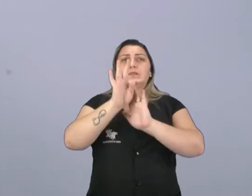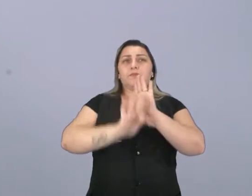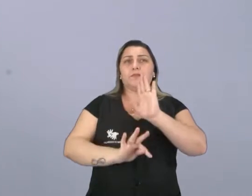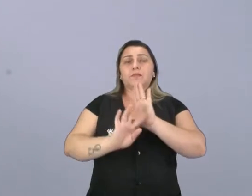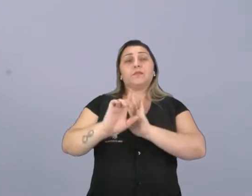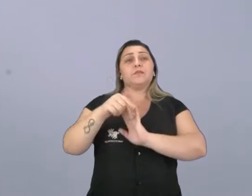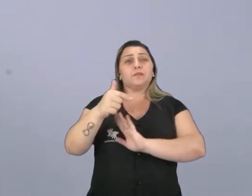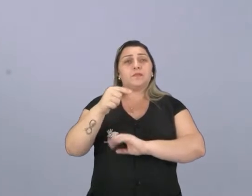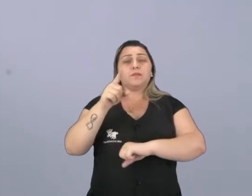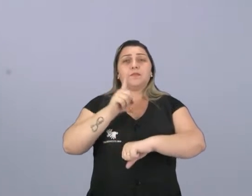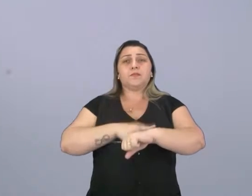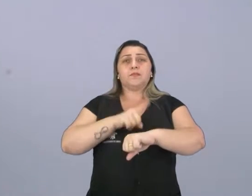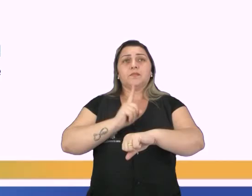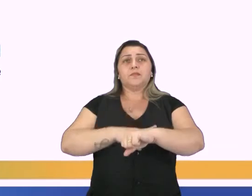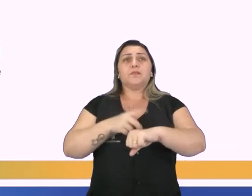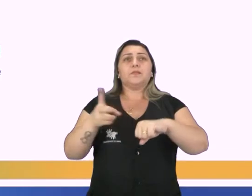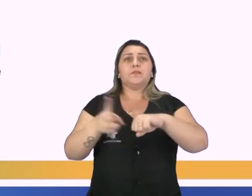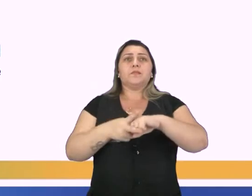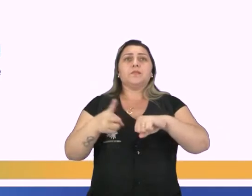identificarmos outro tempo verbal.